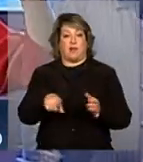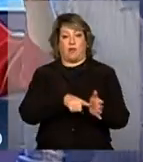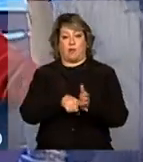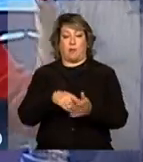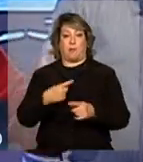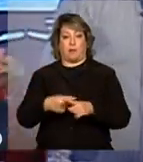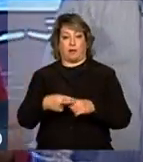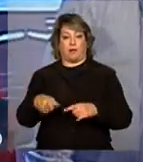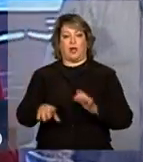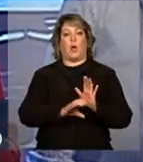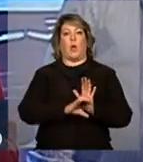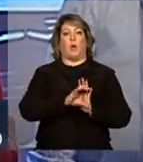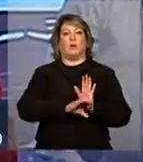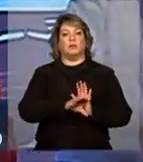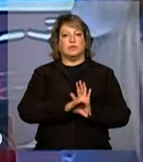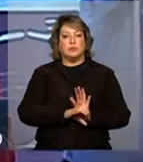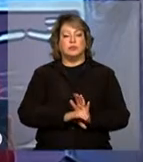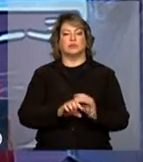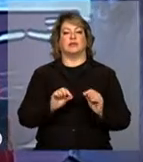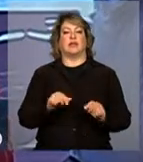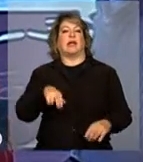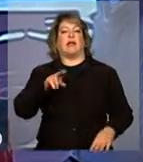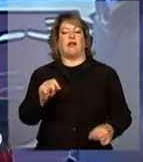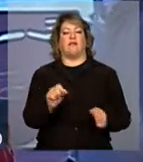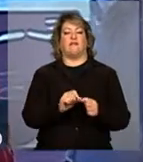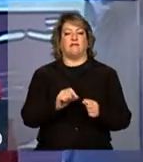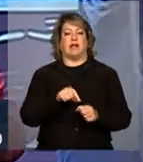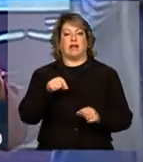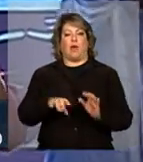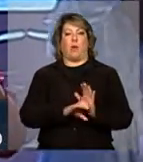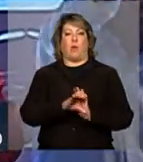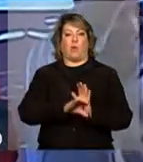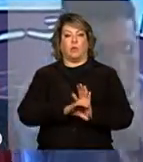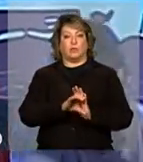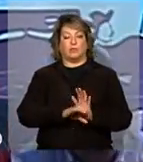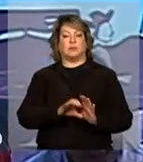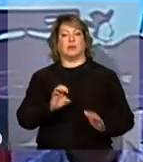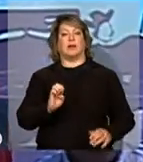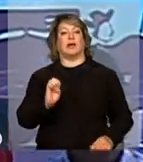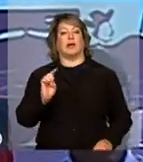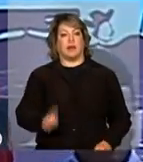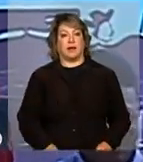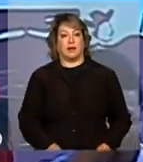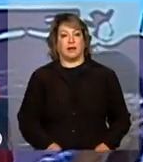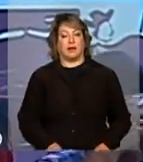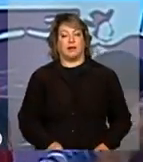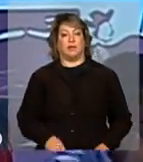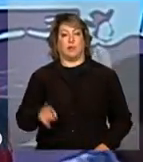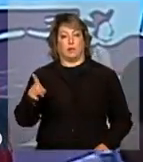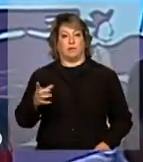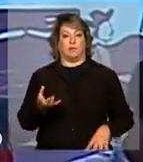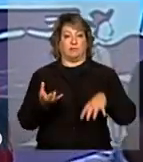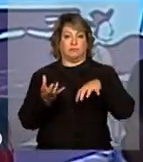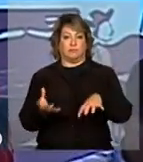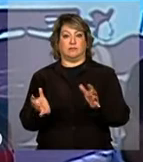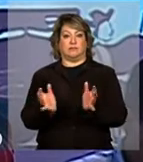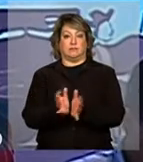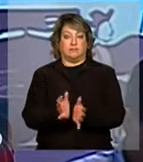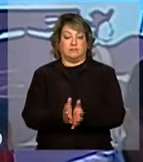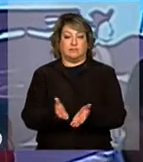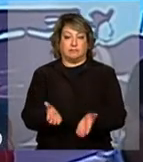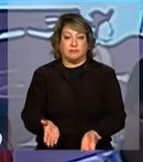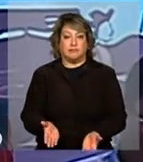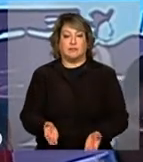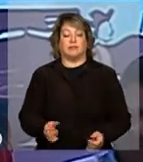pela Constituição quem faz essa consulta é o Parlamento, o